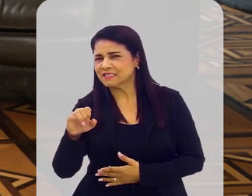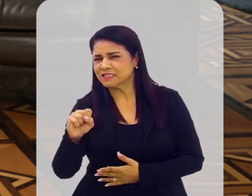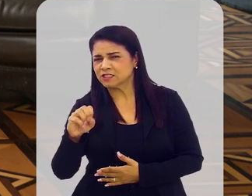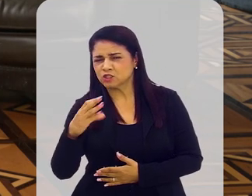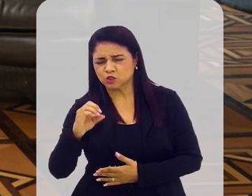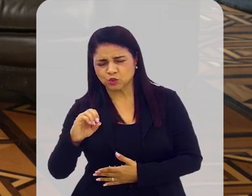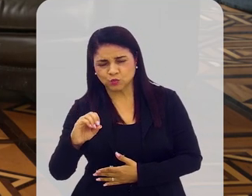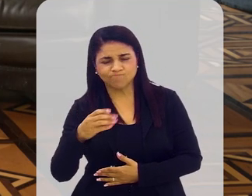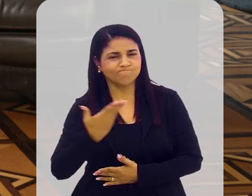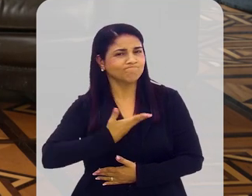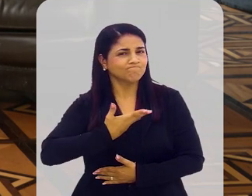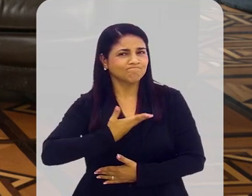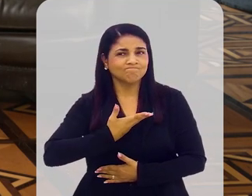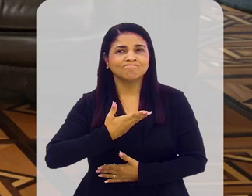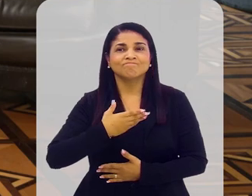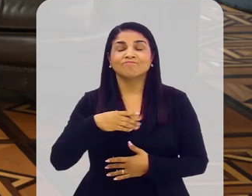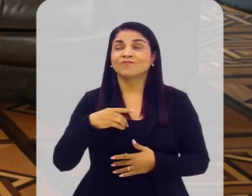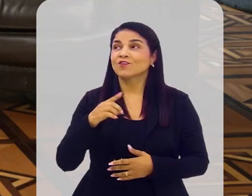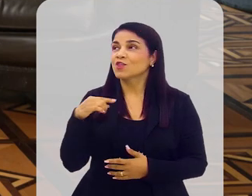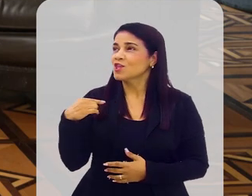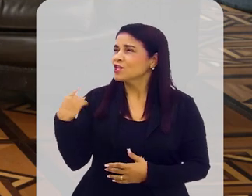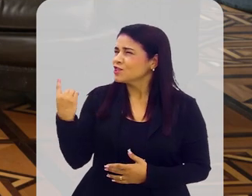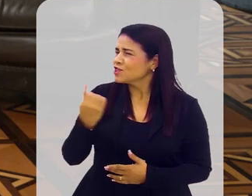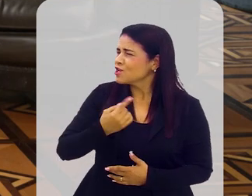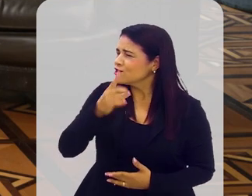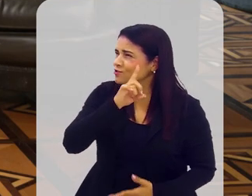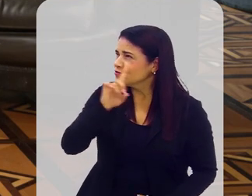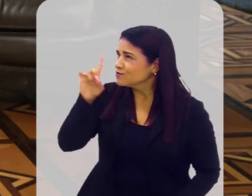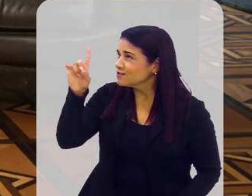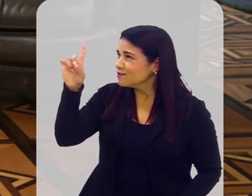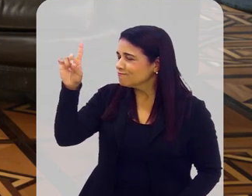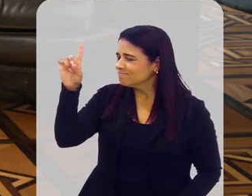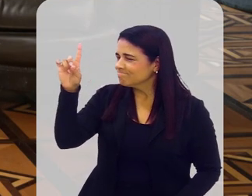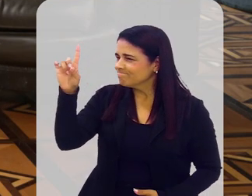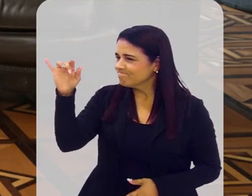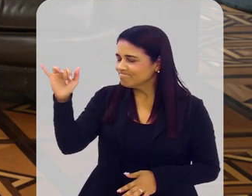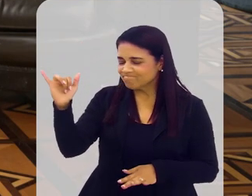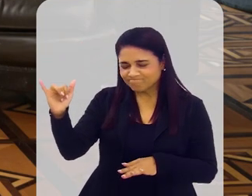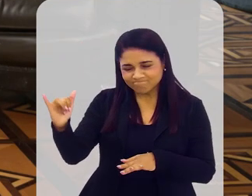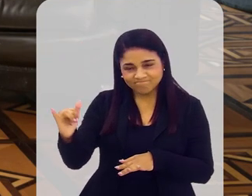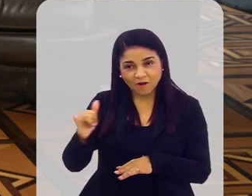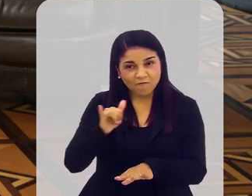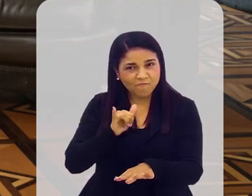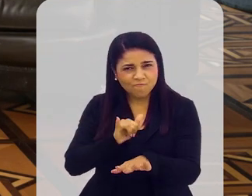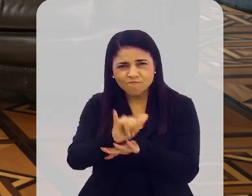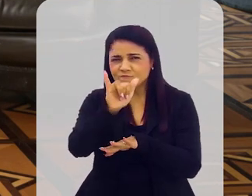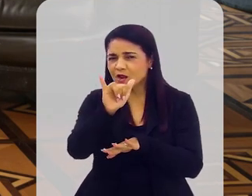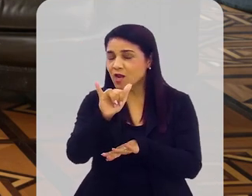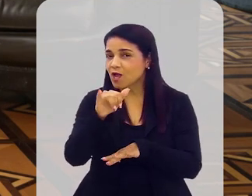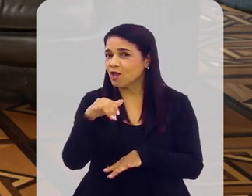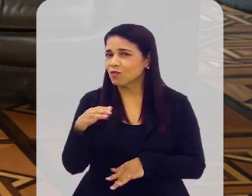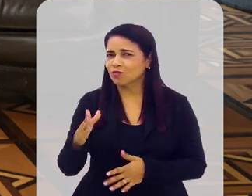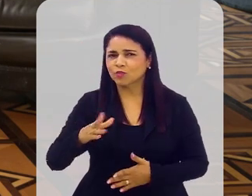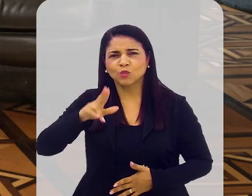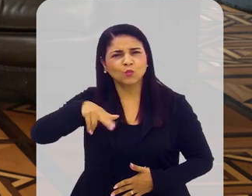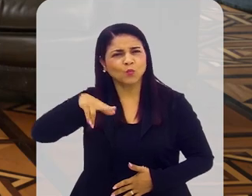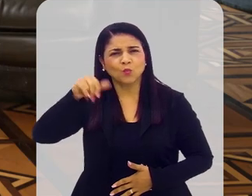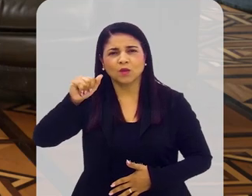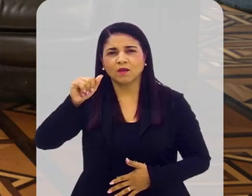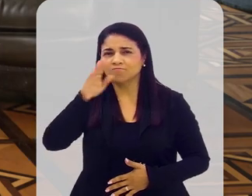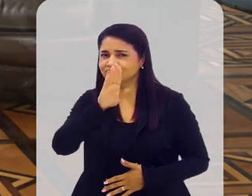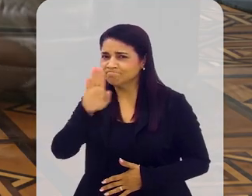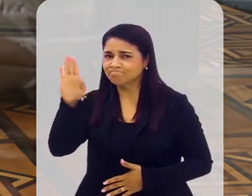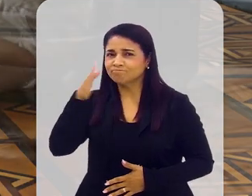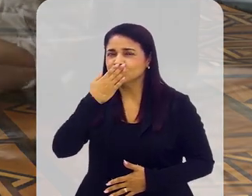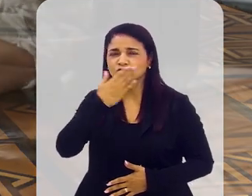brother, tudo brother. O nosso Deus nunca falhou, meu pai.